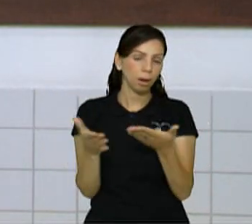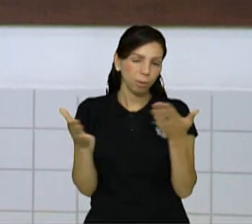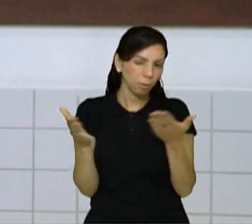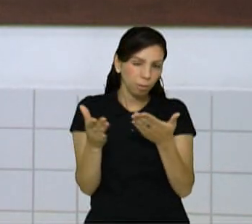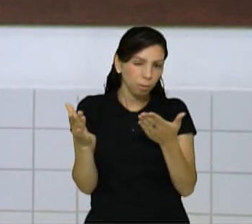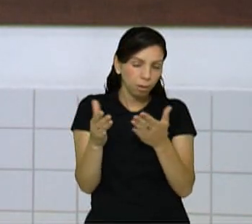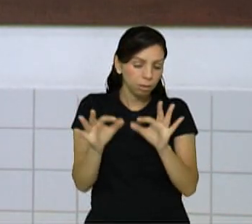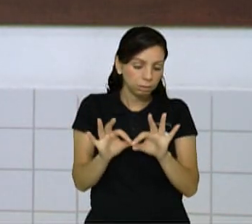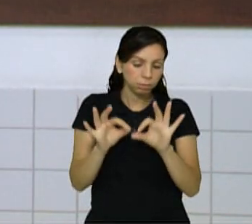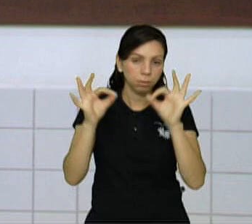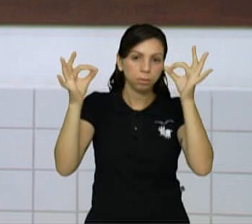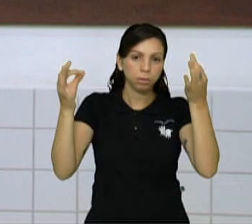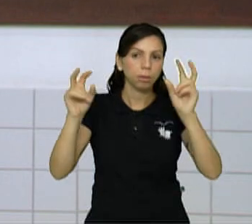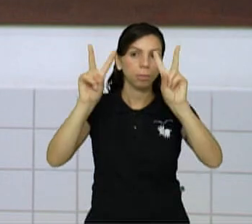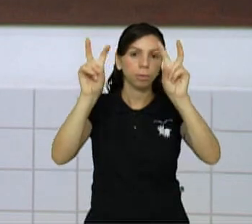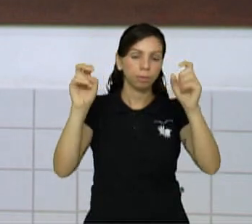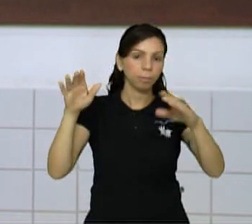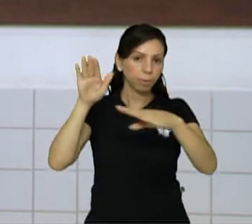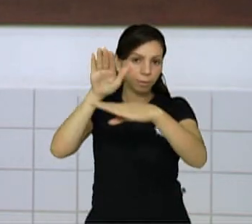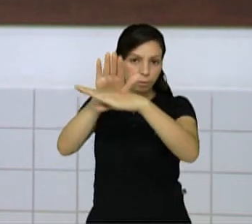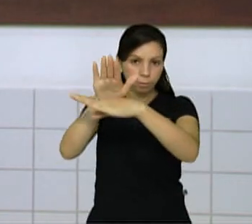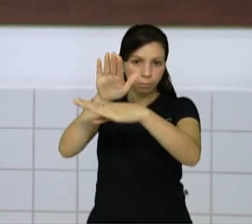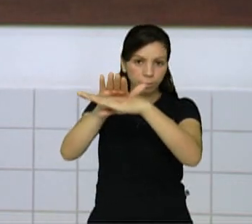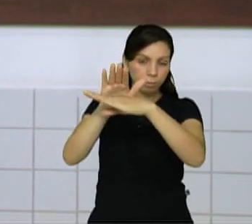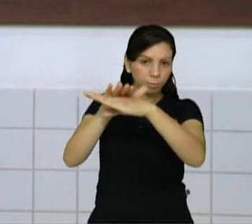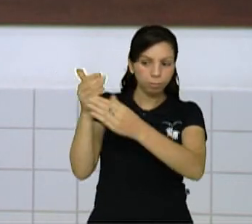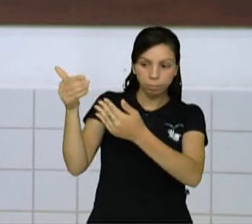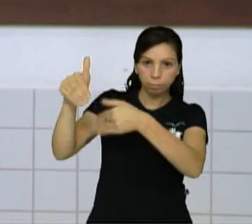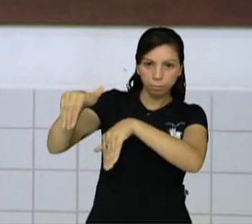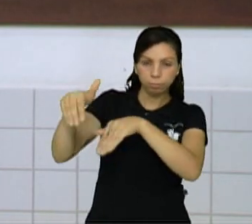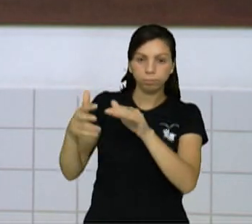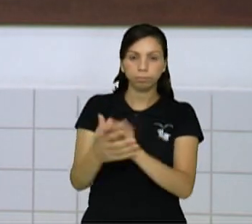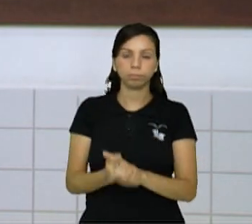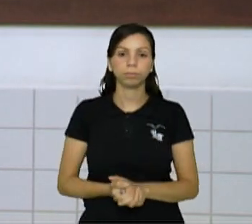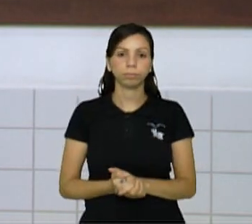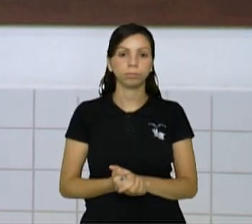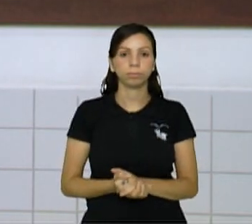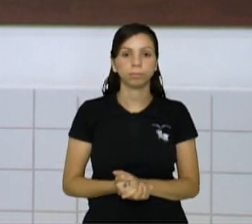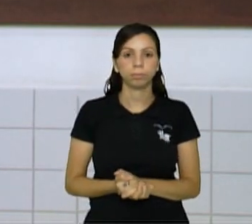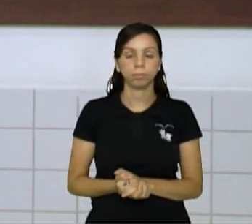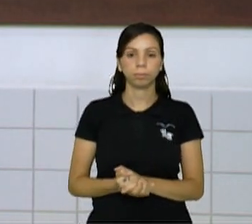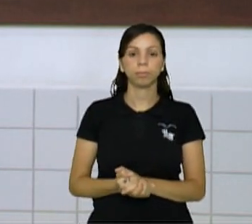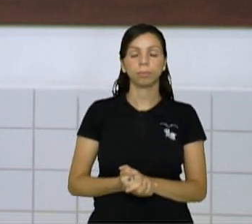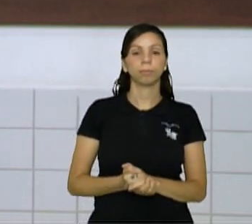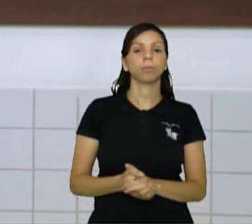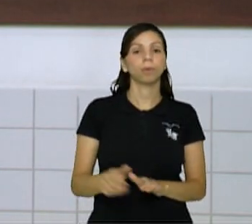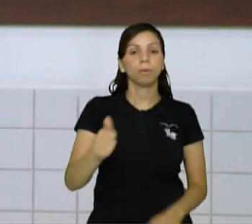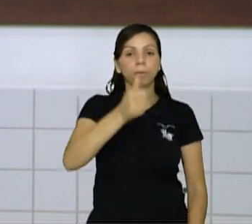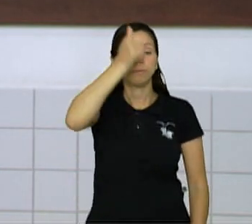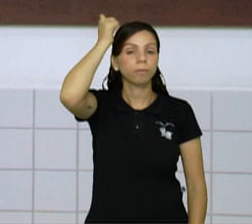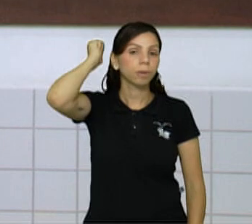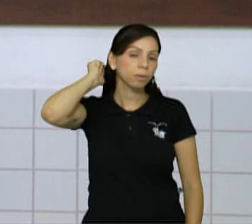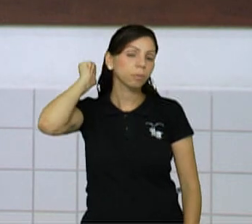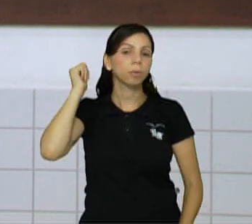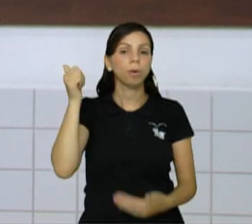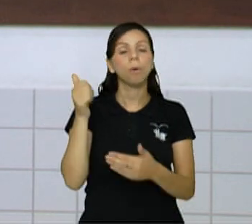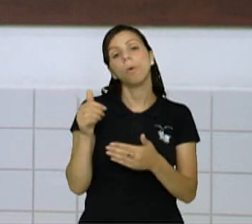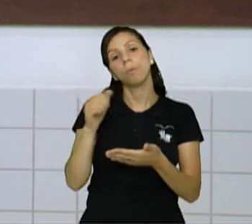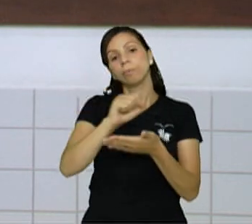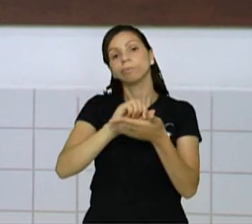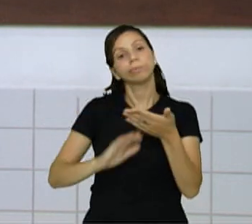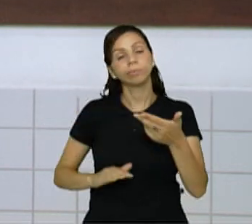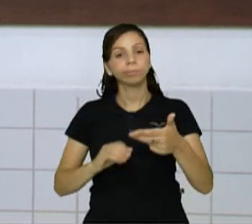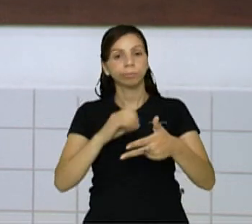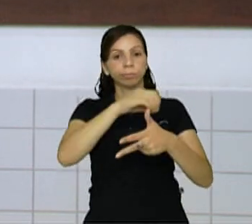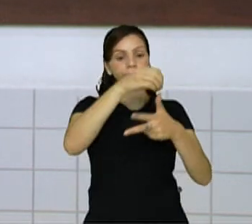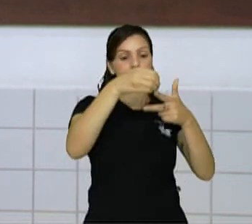bem simples que vai te ajudar na hora da sua prova. Os vestibulares e questões do Enem, eles gostam de